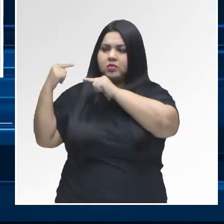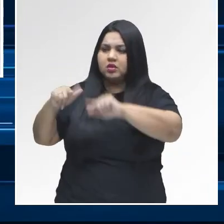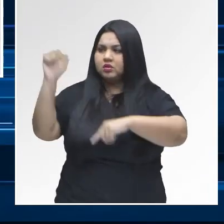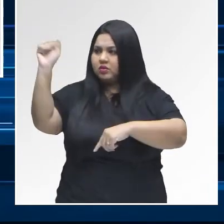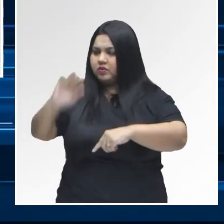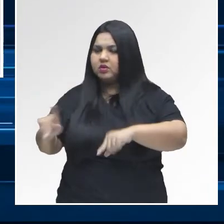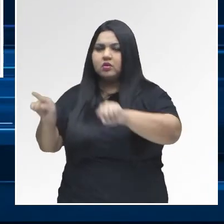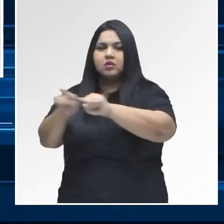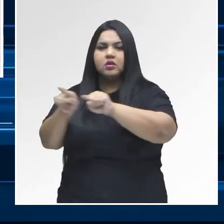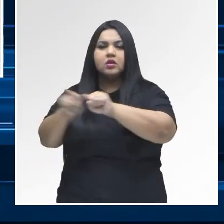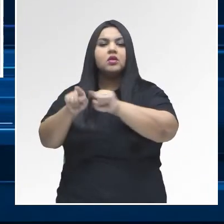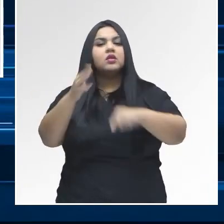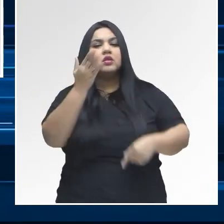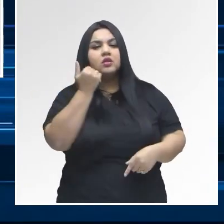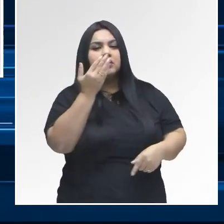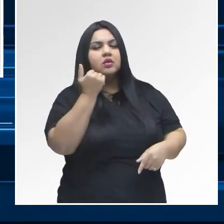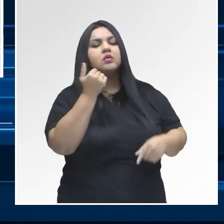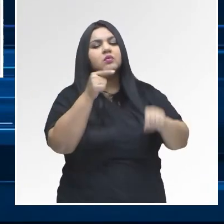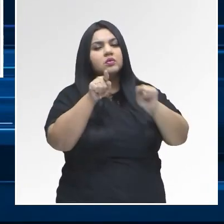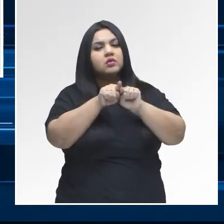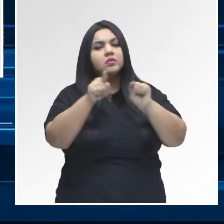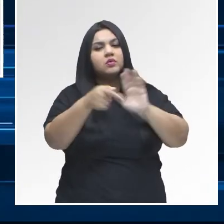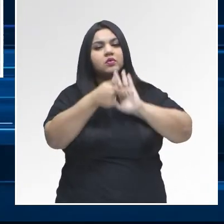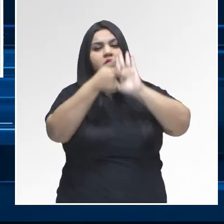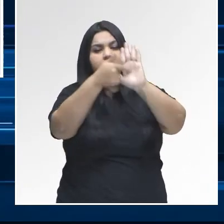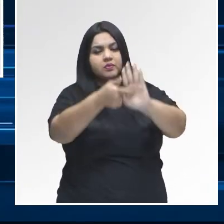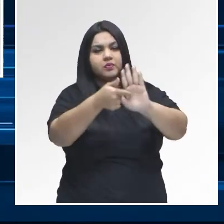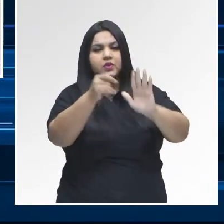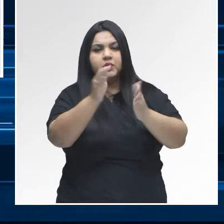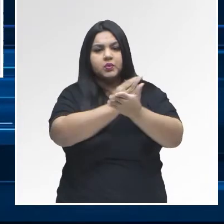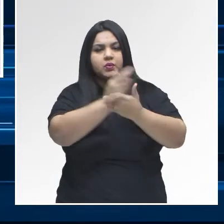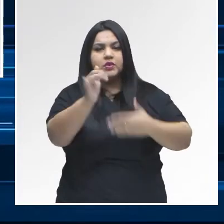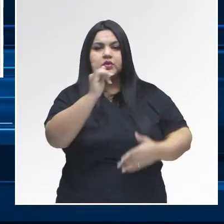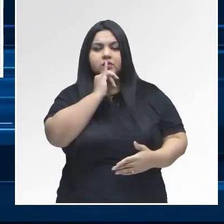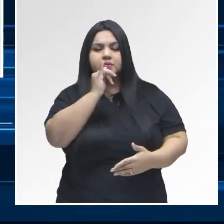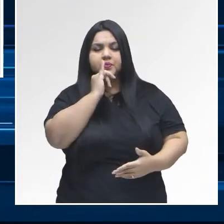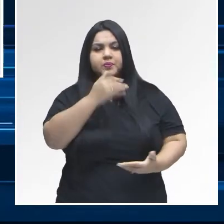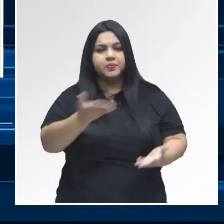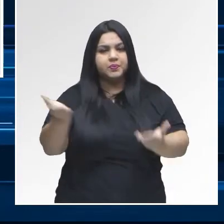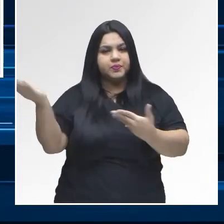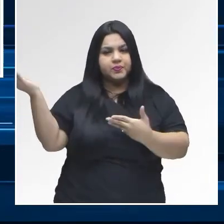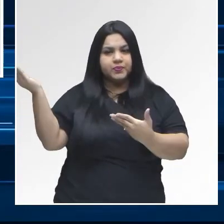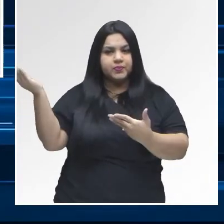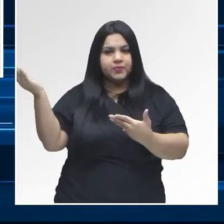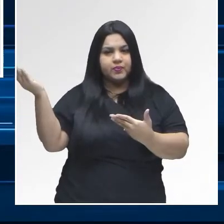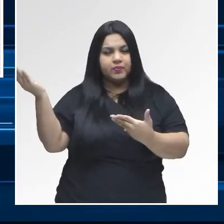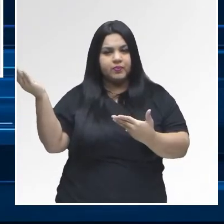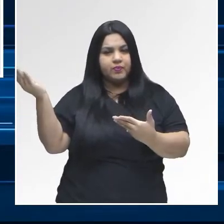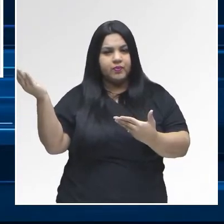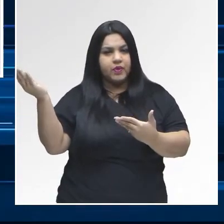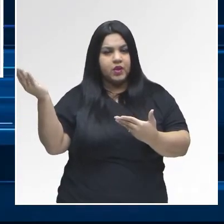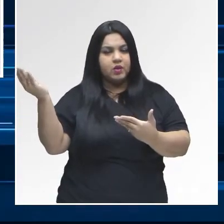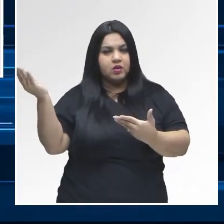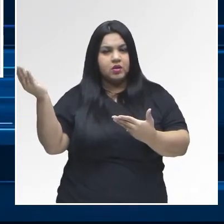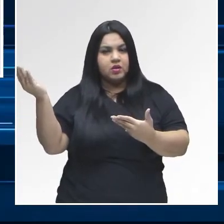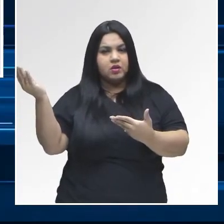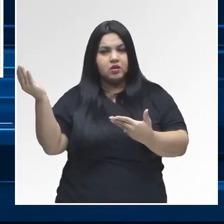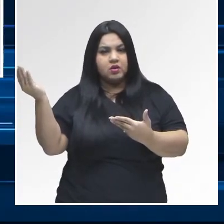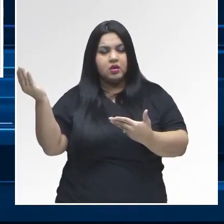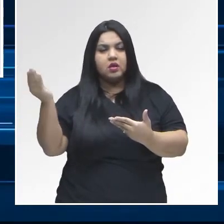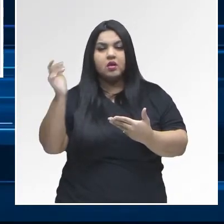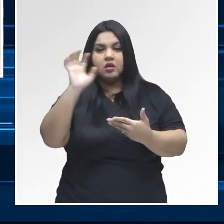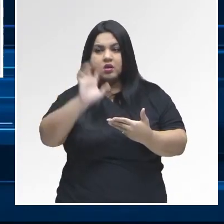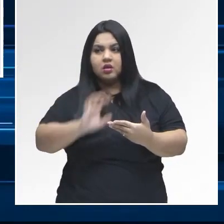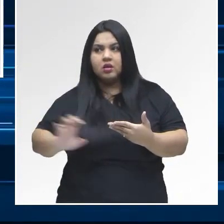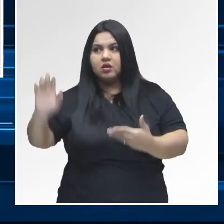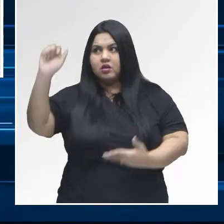que nas comidas também a gente vai já ver daqui a pouco alguns exemplos. Vamos lá? Então, para a gente falar sobre essa questão de religiões